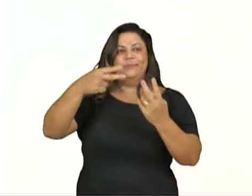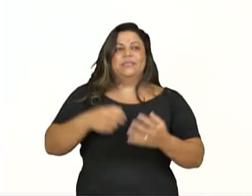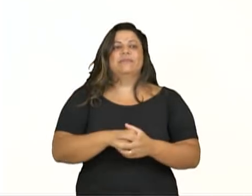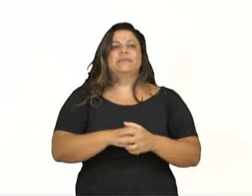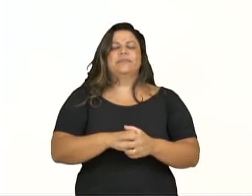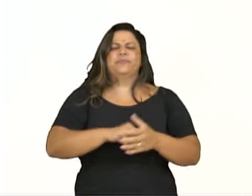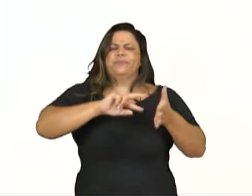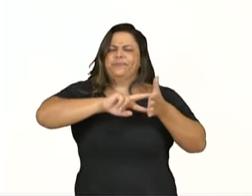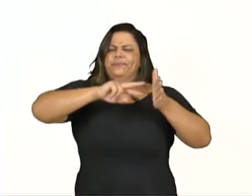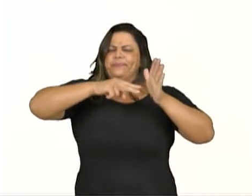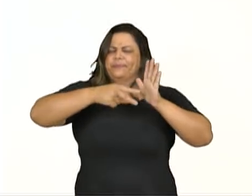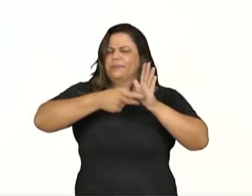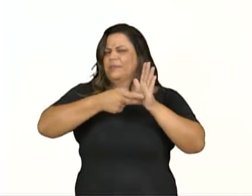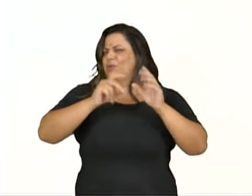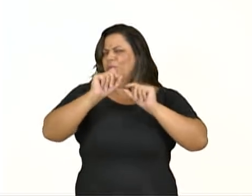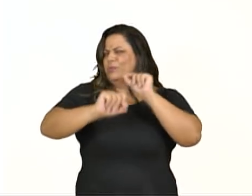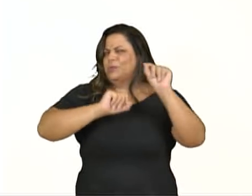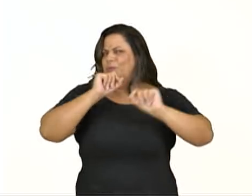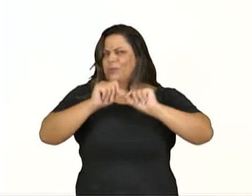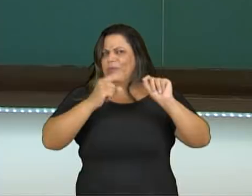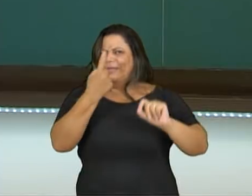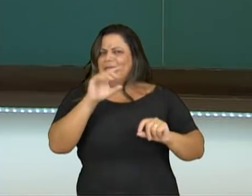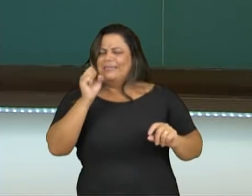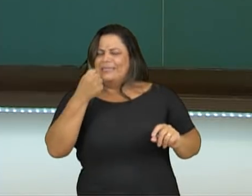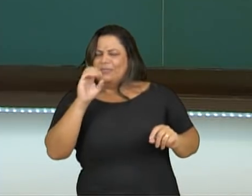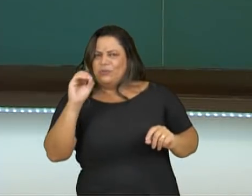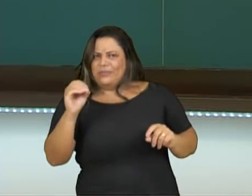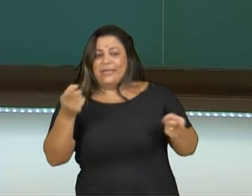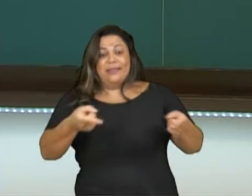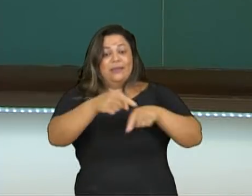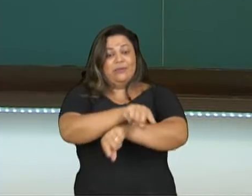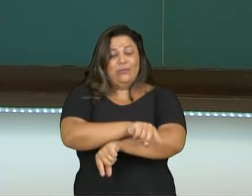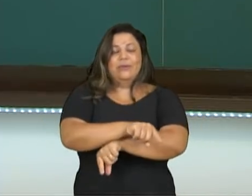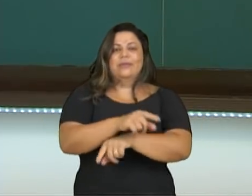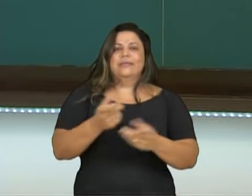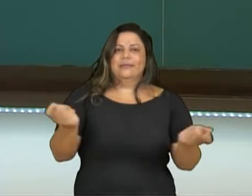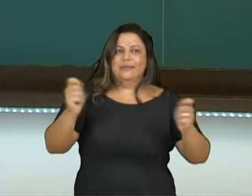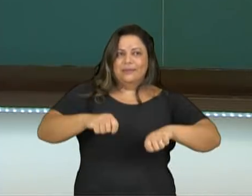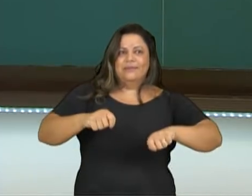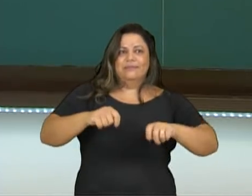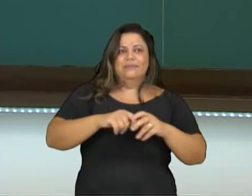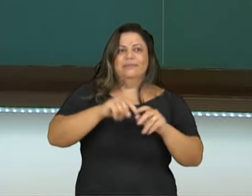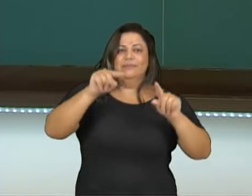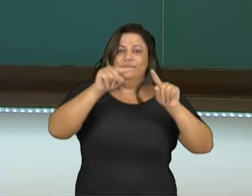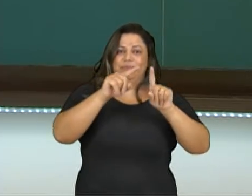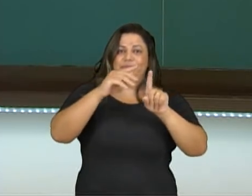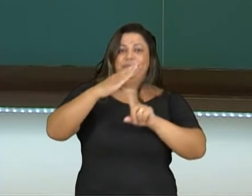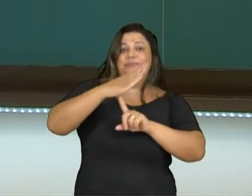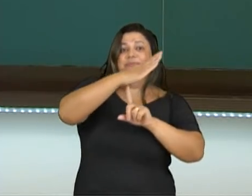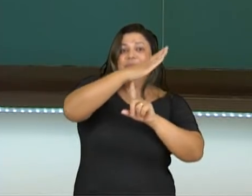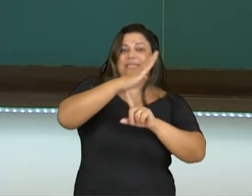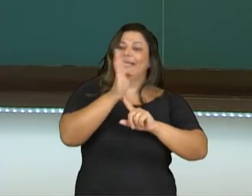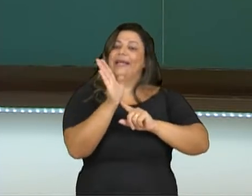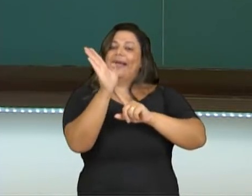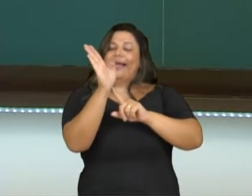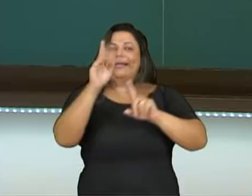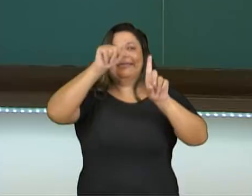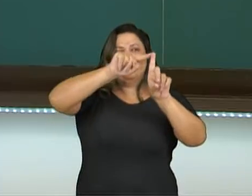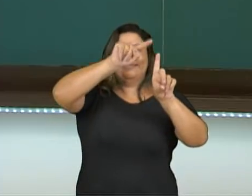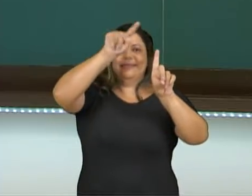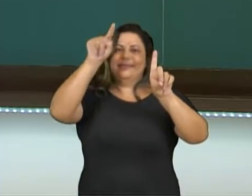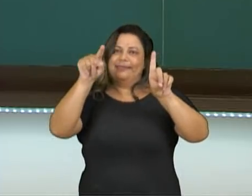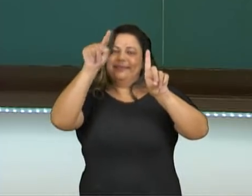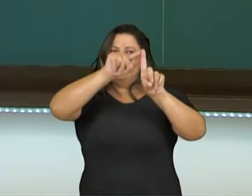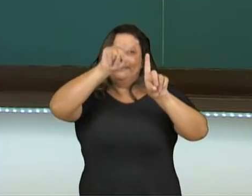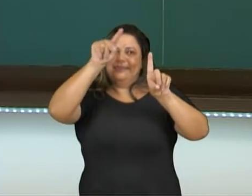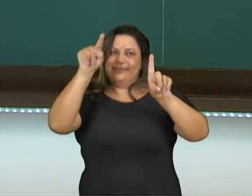180 quer dizer que eu vou, na verdade, andar com a minha seta 120 graus, que foi o que eu fiz ali, ó. Partindo da letra A, eu